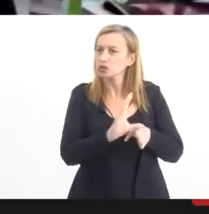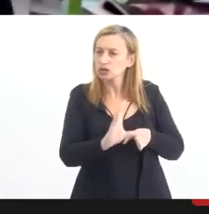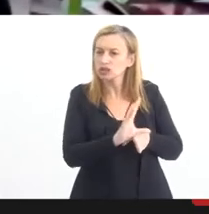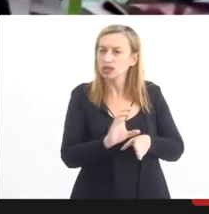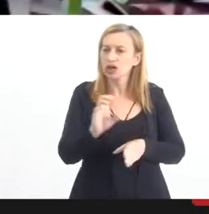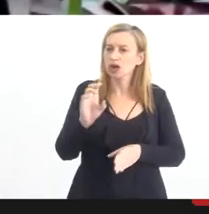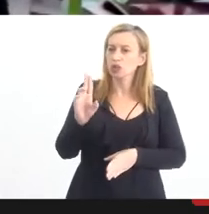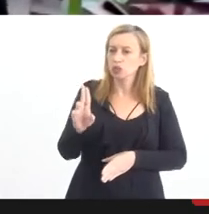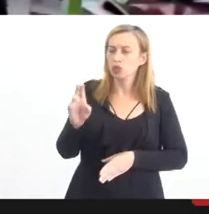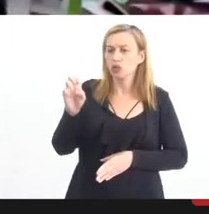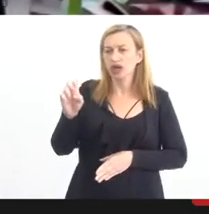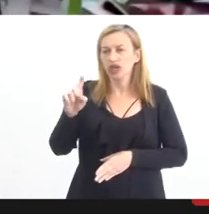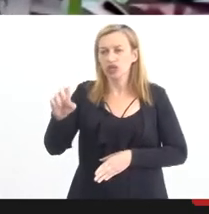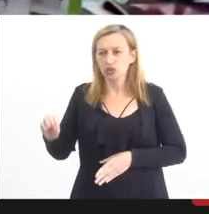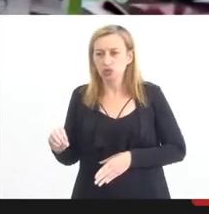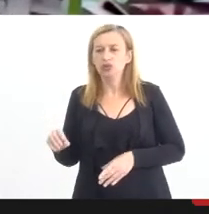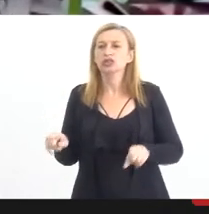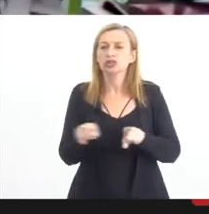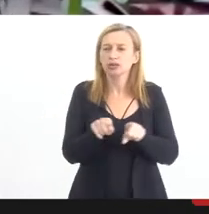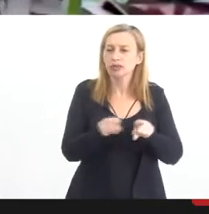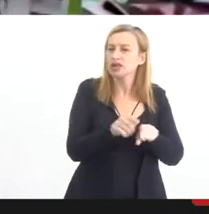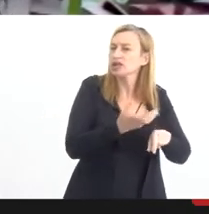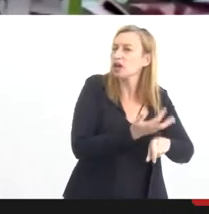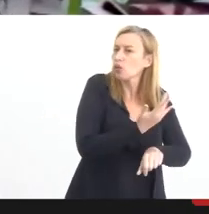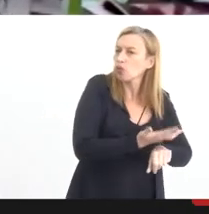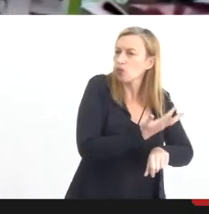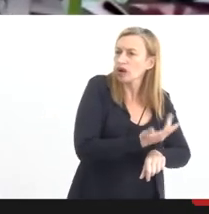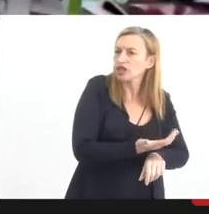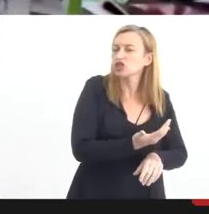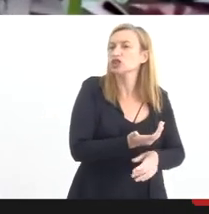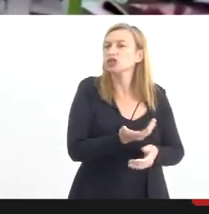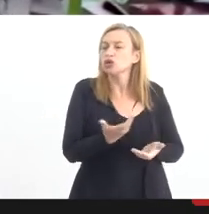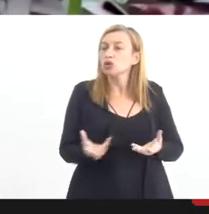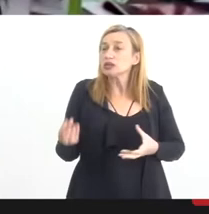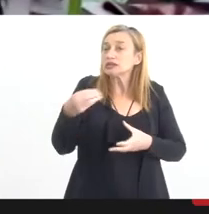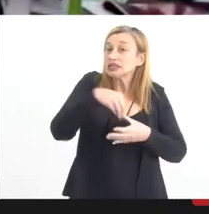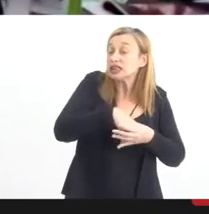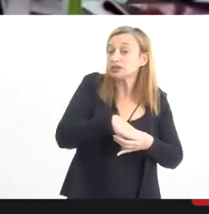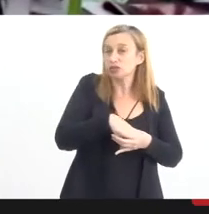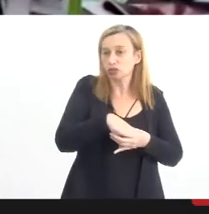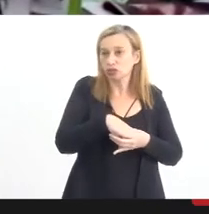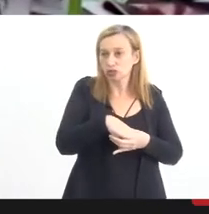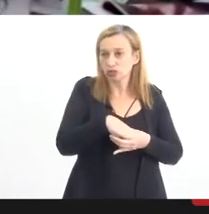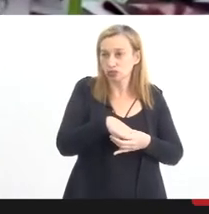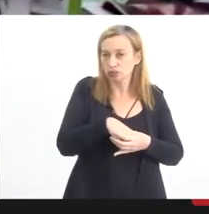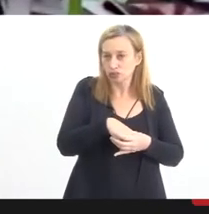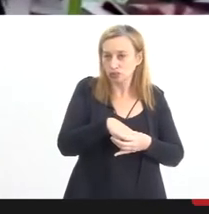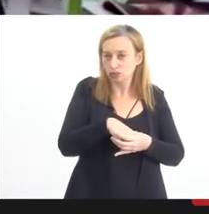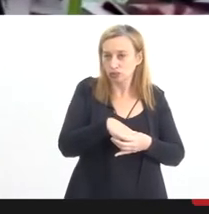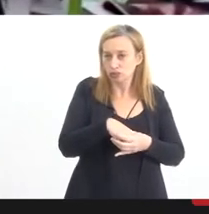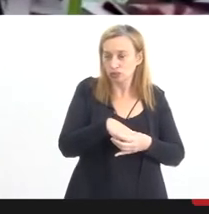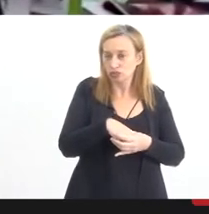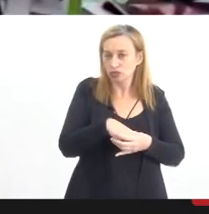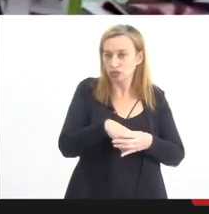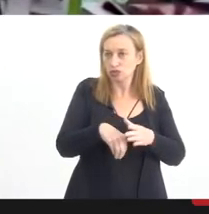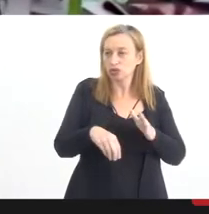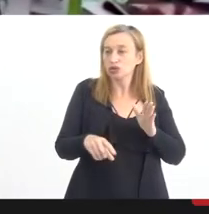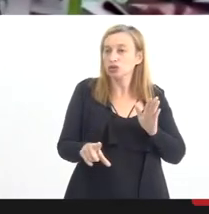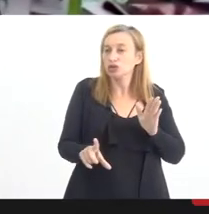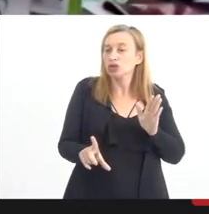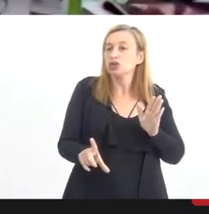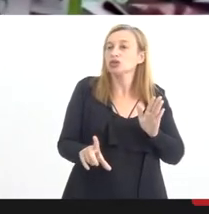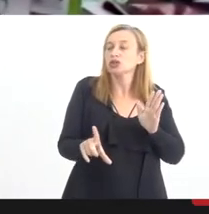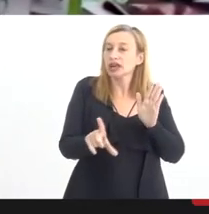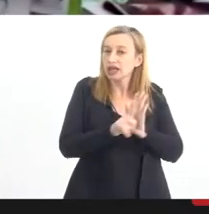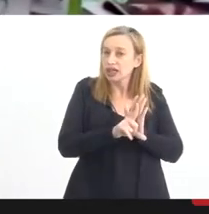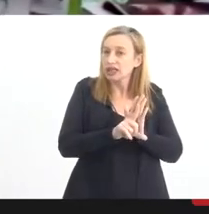UESO e pelos conselhos da UERJ estão dentro do âmbito das prerrogativas legais universitárias no que